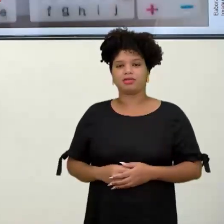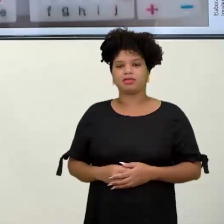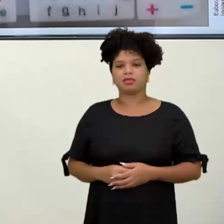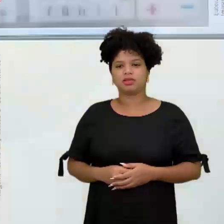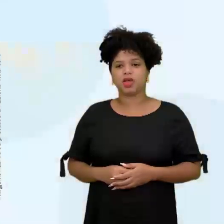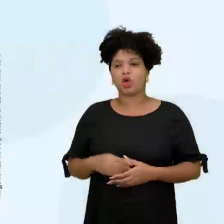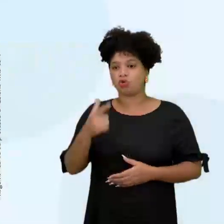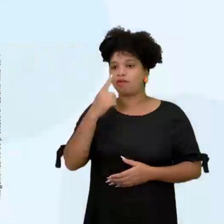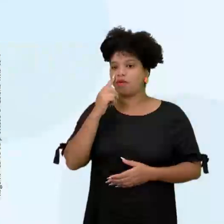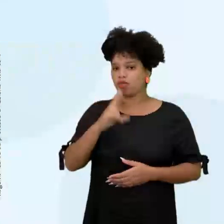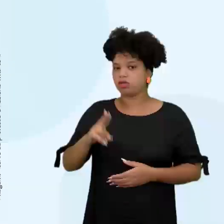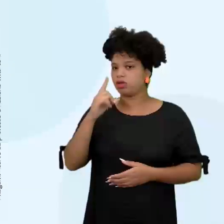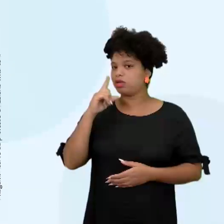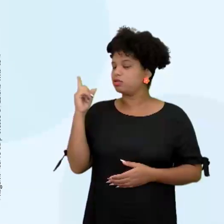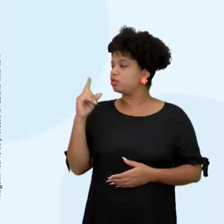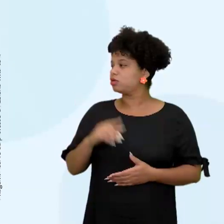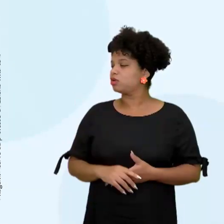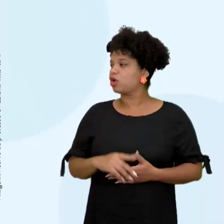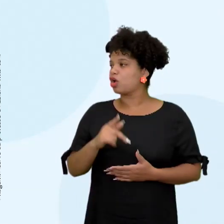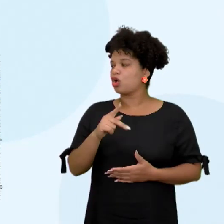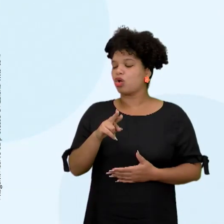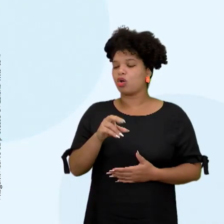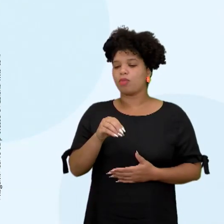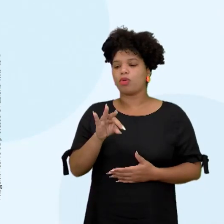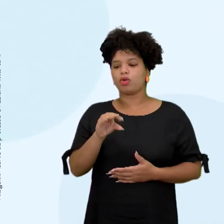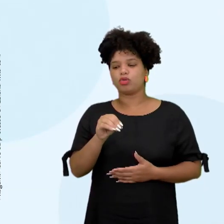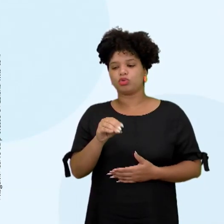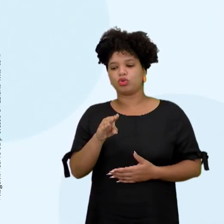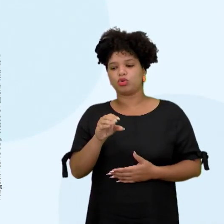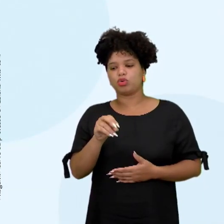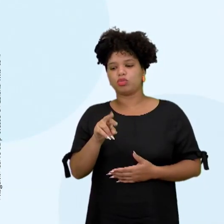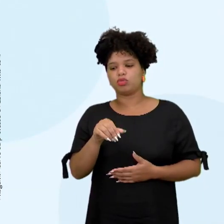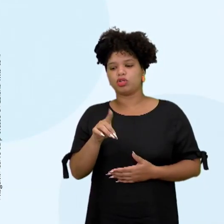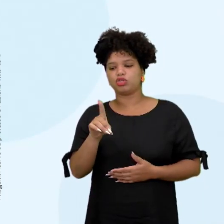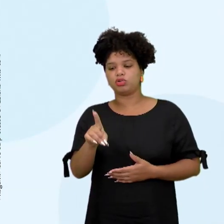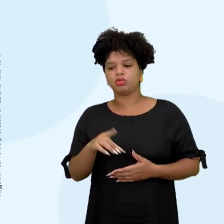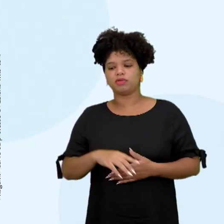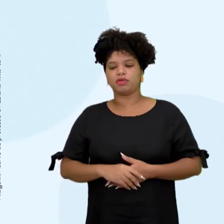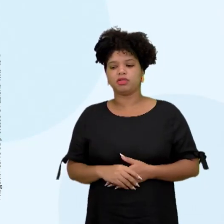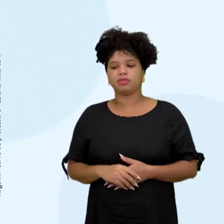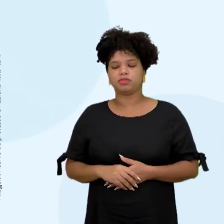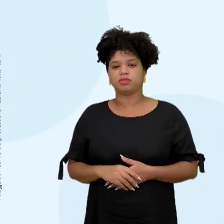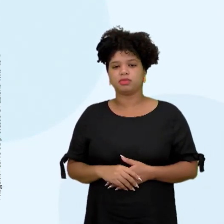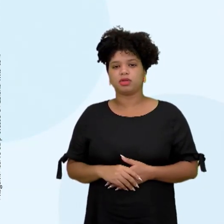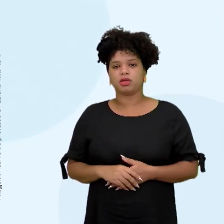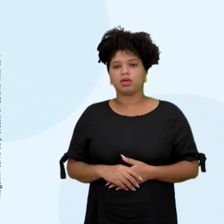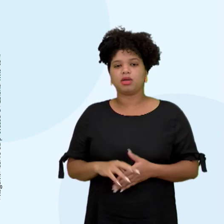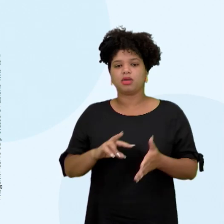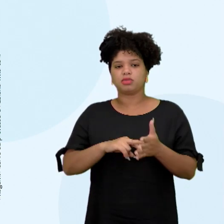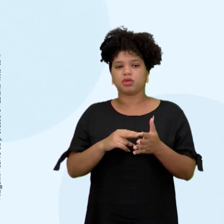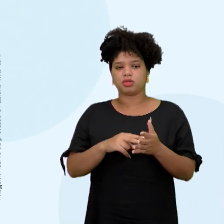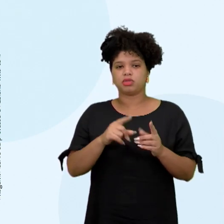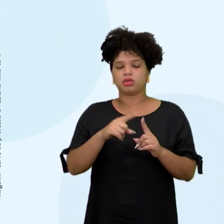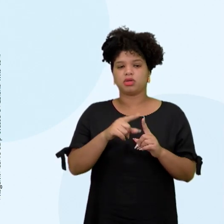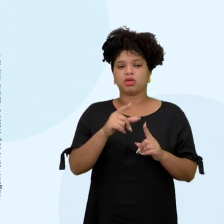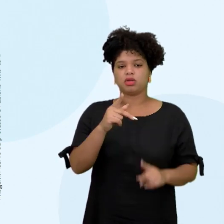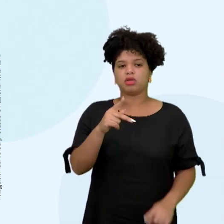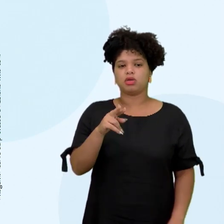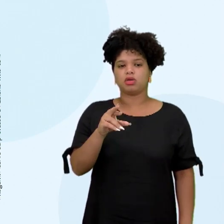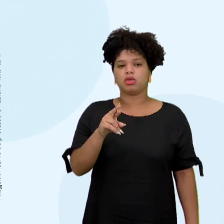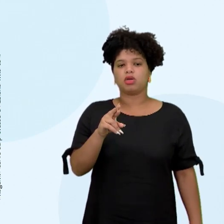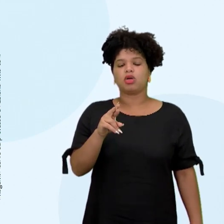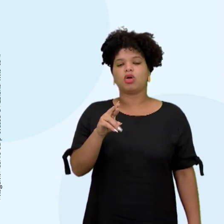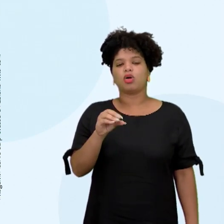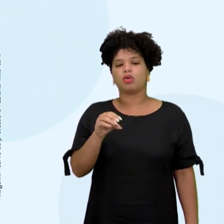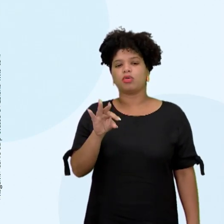a protoboard, tá? A protoboard, ela é uma, como o próprio nome diz, né? Proto é de prototype, de